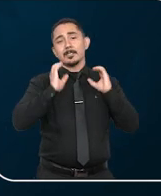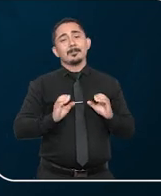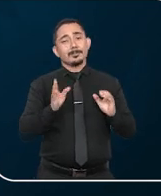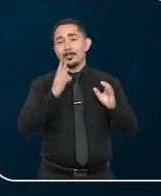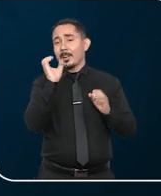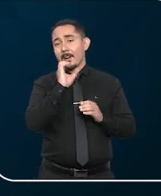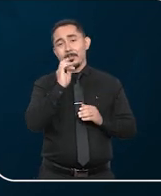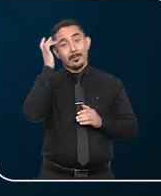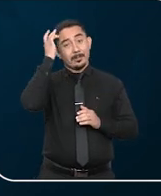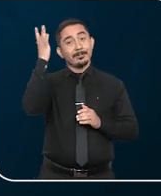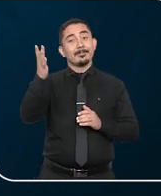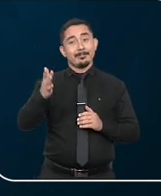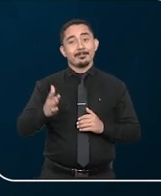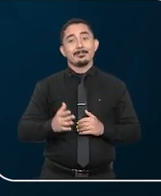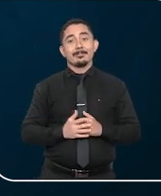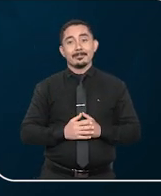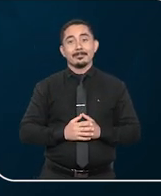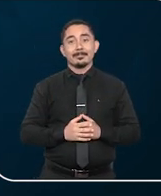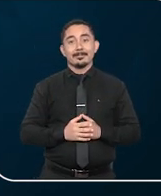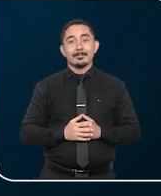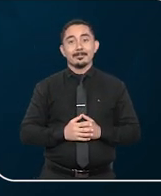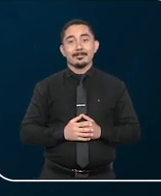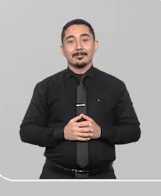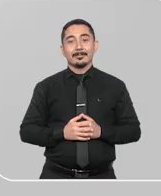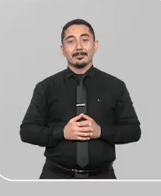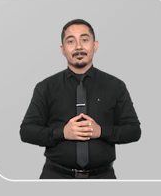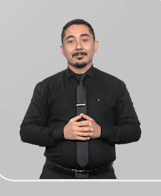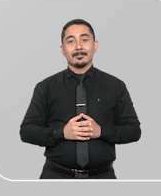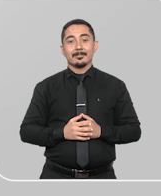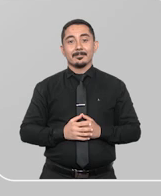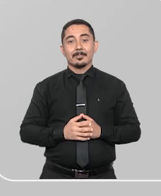sim, tudo rápido e fácil.